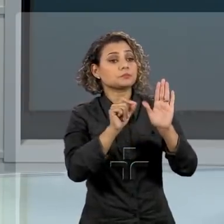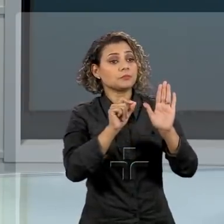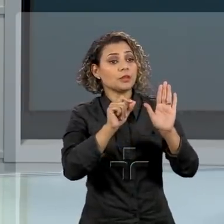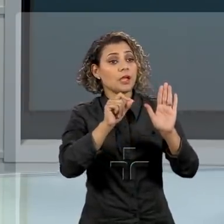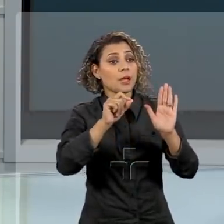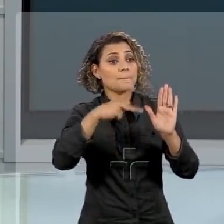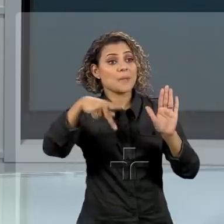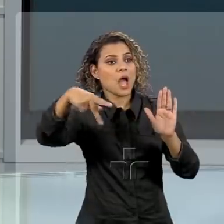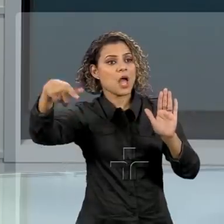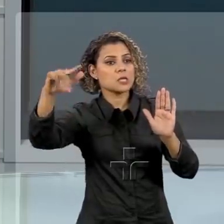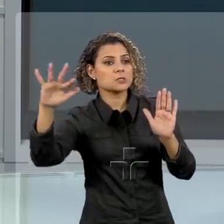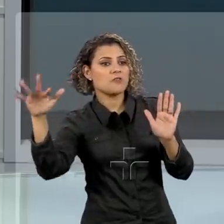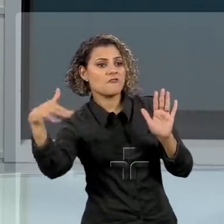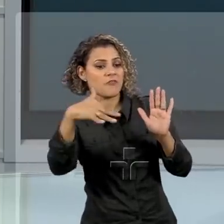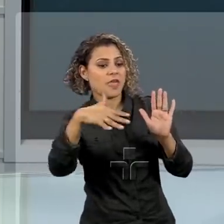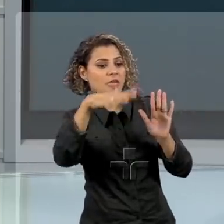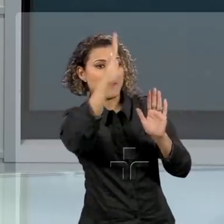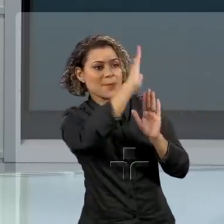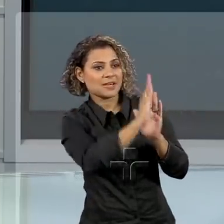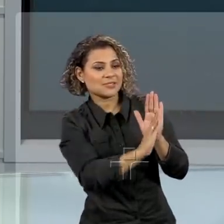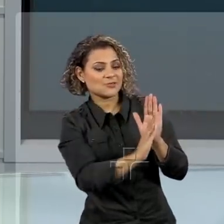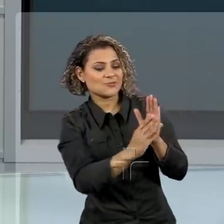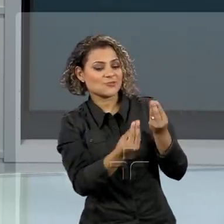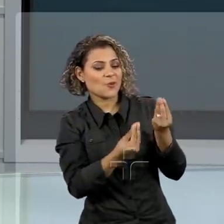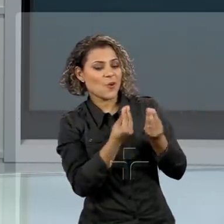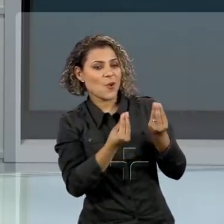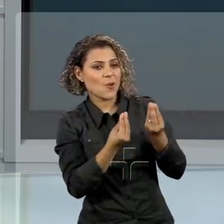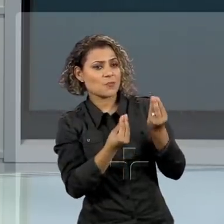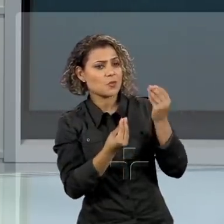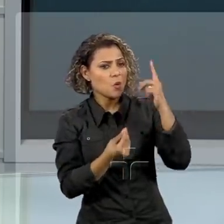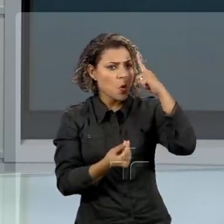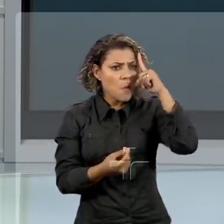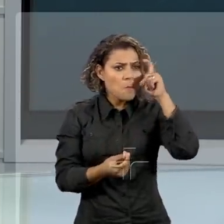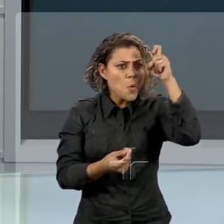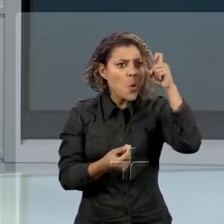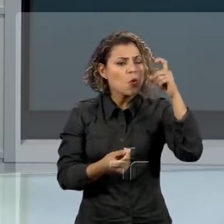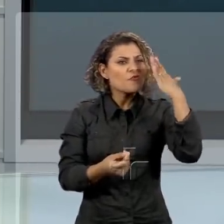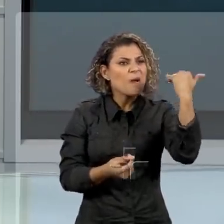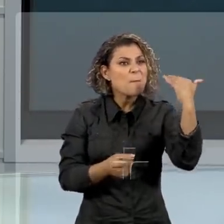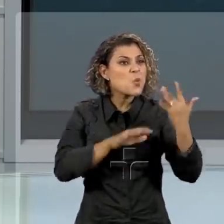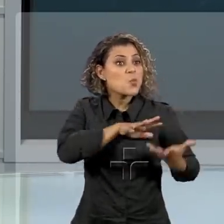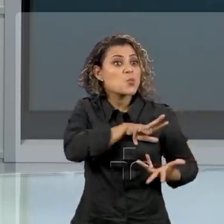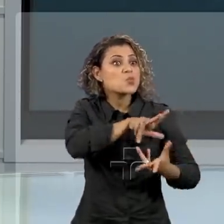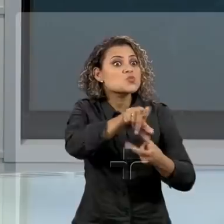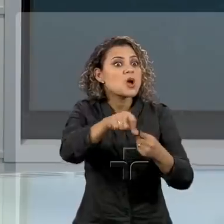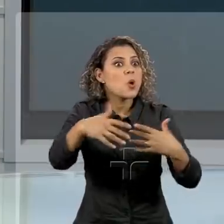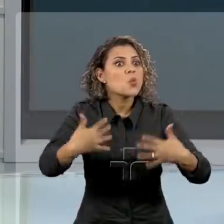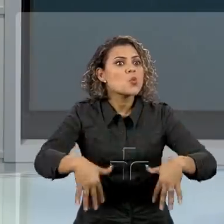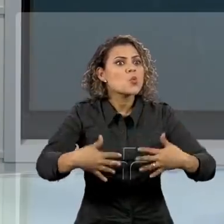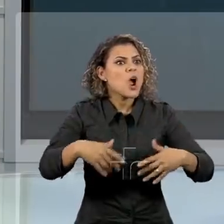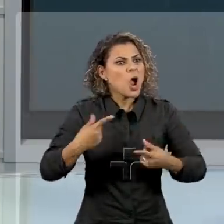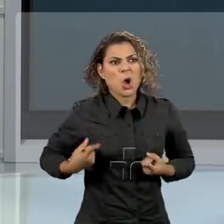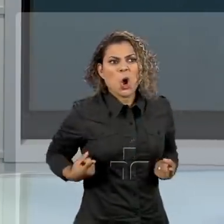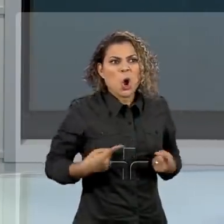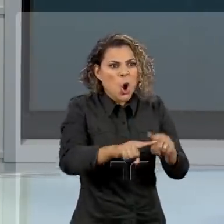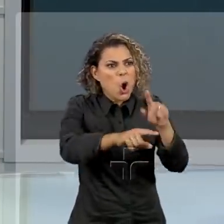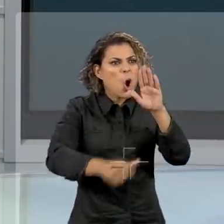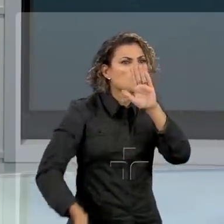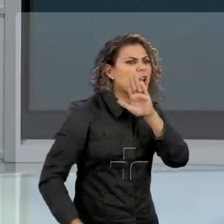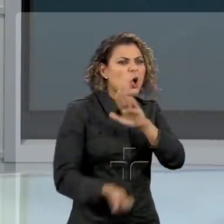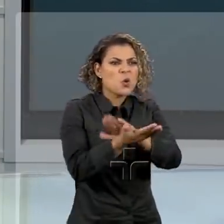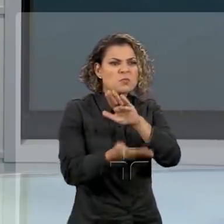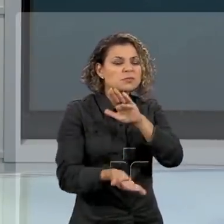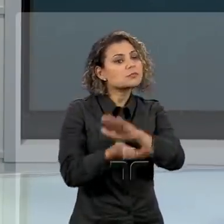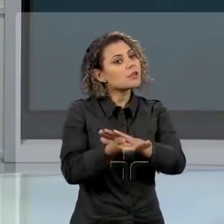ao Brasil. O Sérgio Moro virou uma personalidade global, é reconhecido como um paladino anticorrupção, e